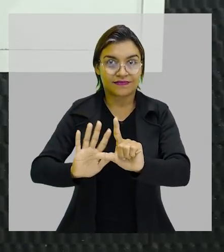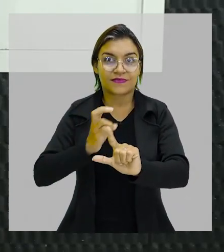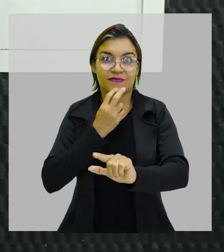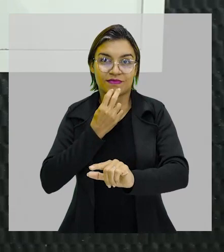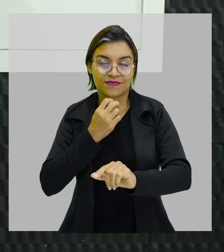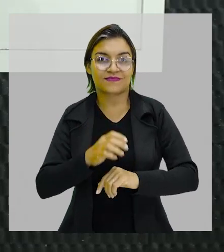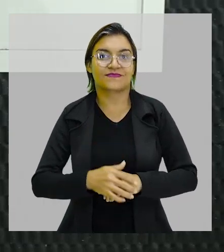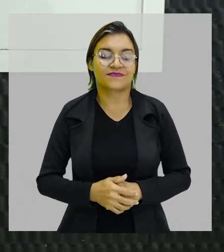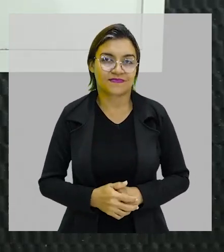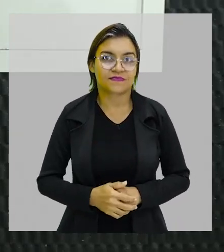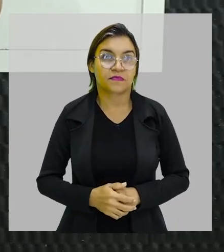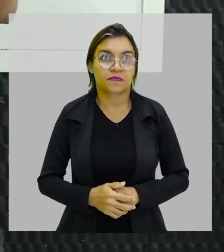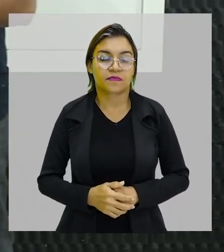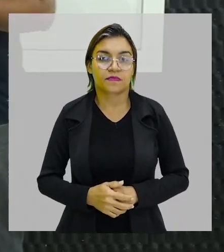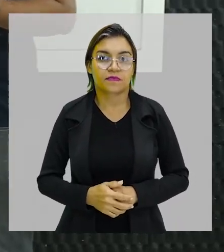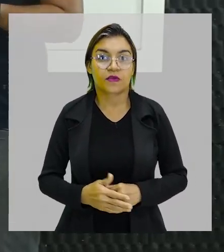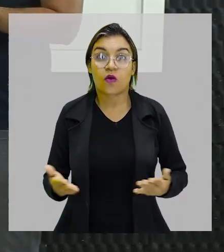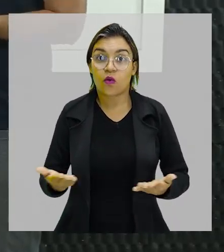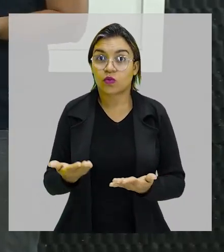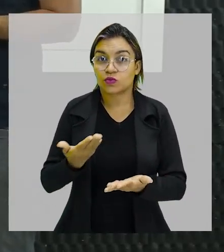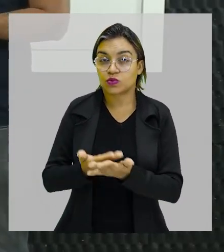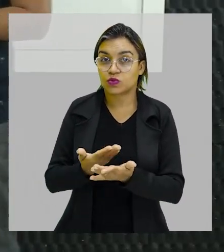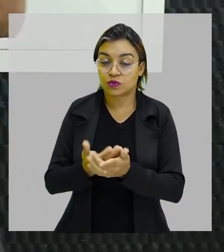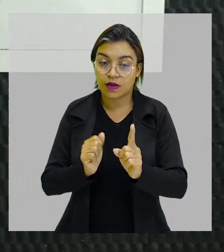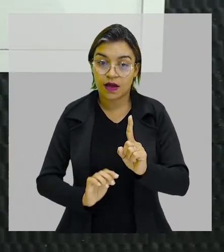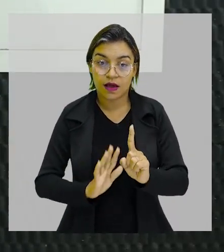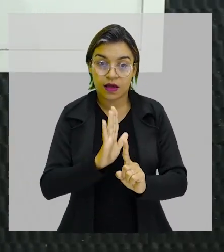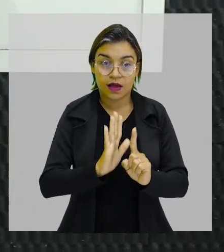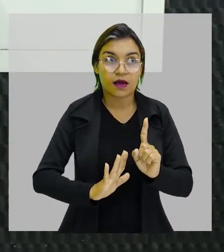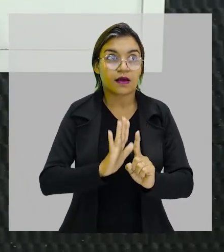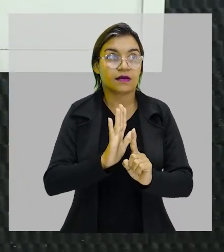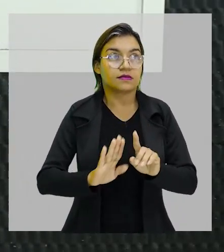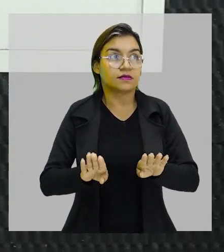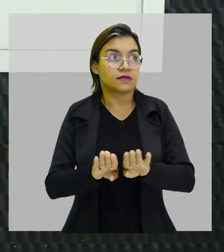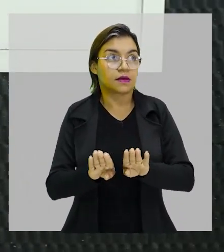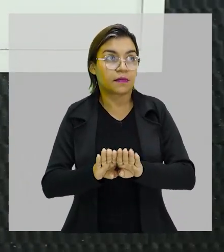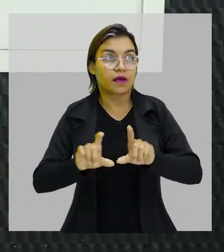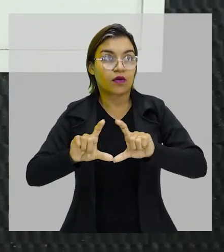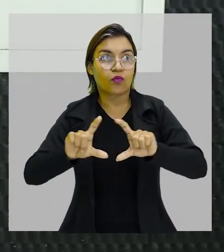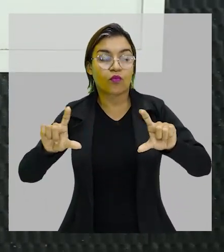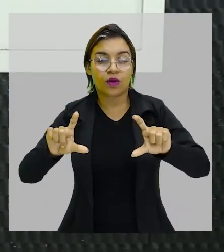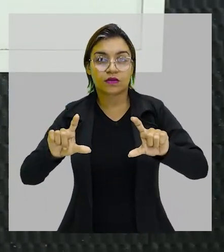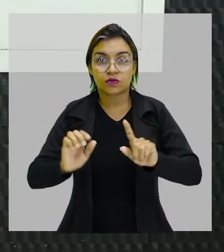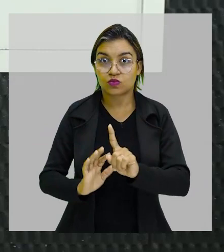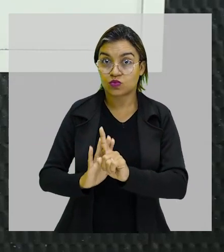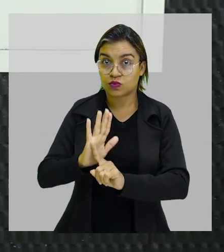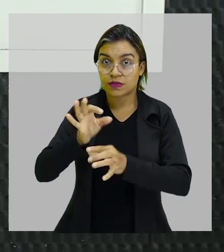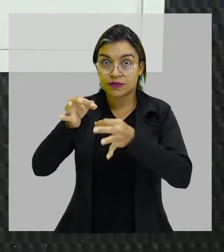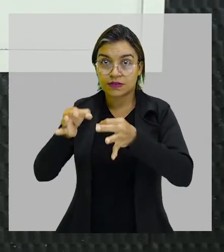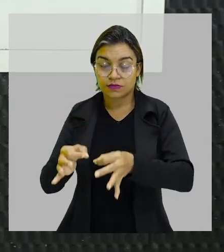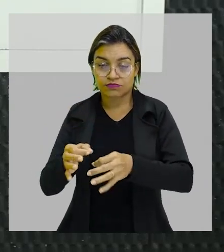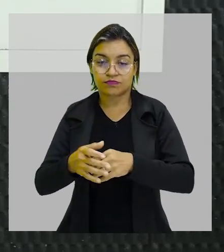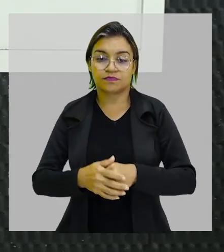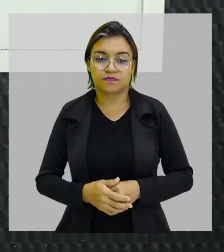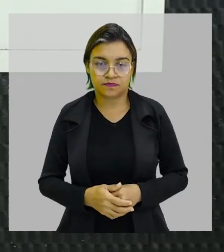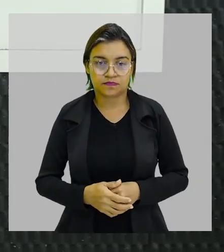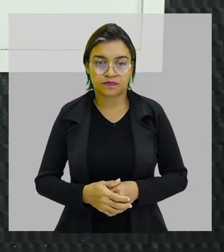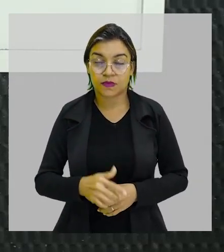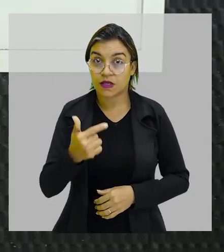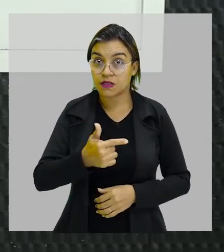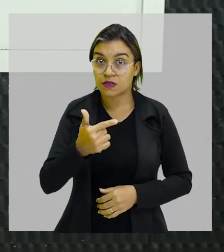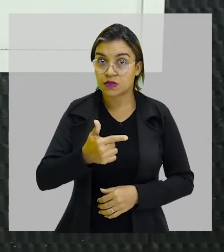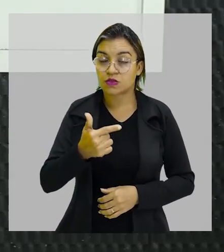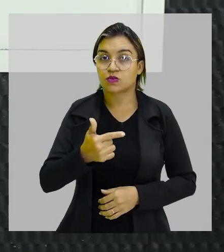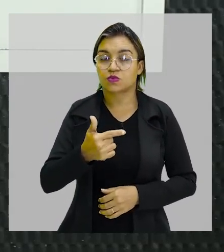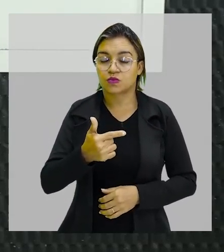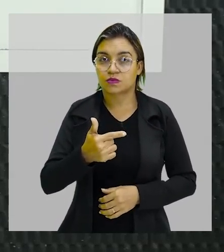nós vamos falar sobre o estudo dos gases e a equação de um gás ideal, né? Na parte de resolução de exercício, né? Já é a segunda aula sobre